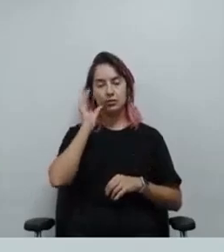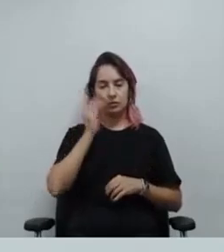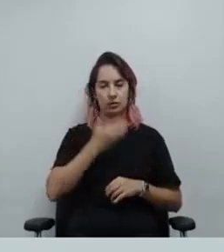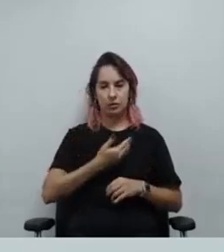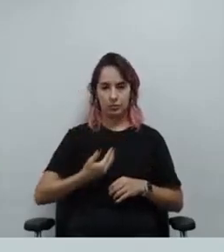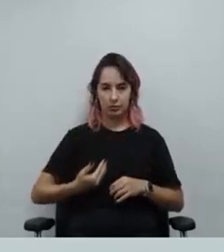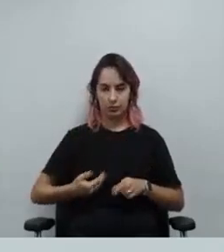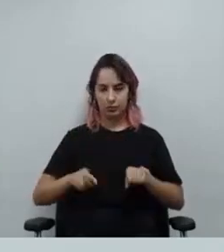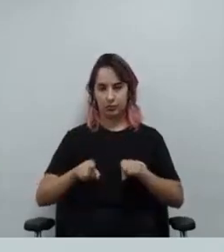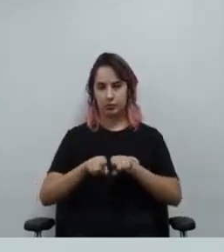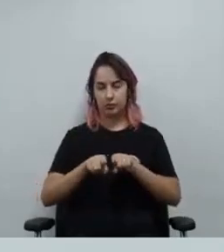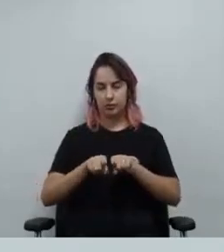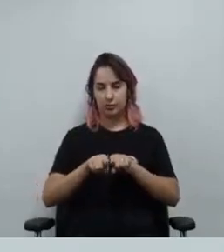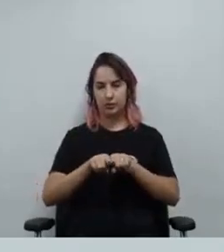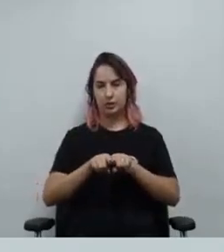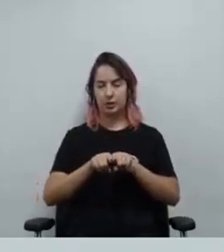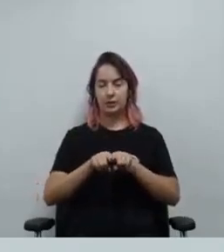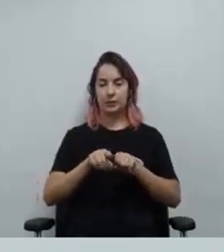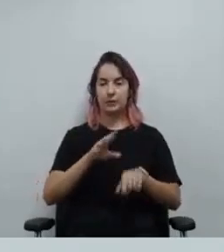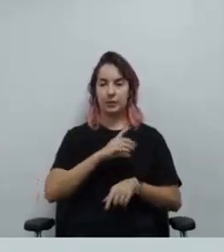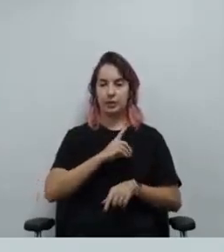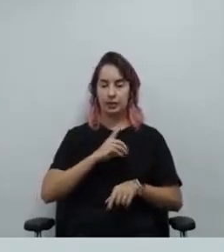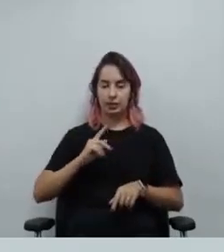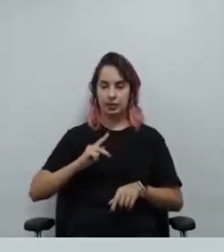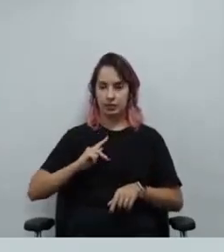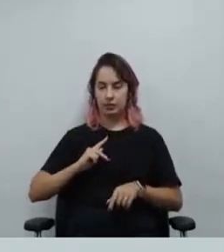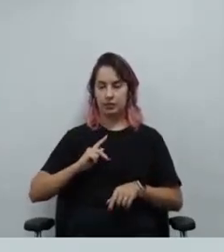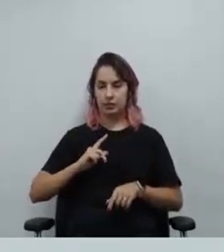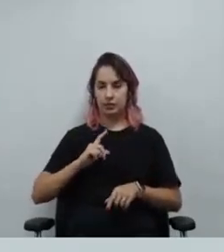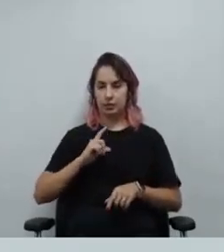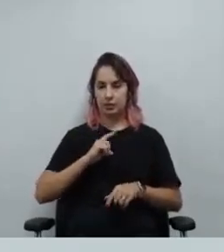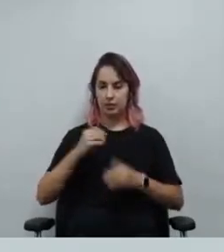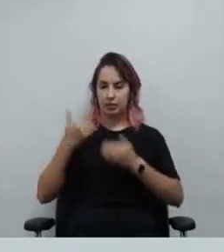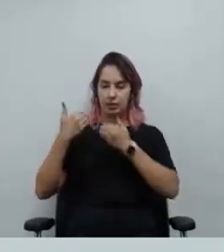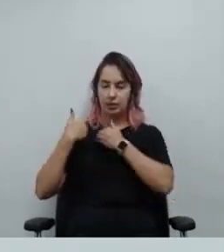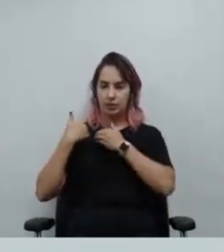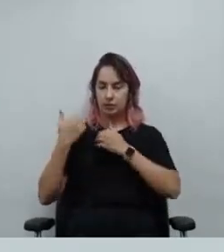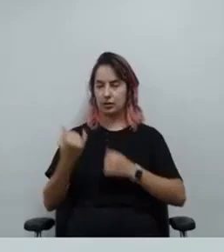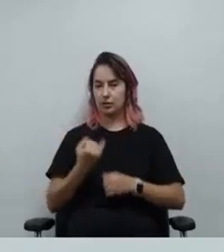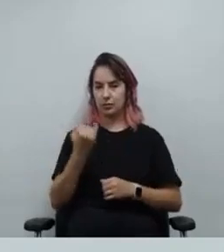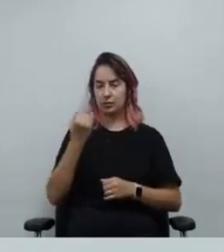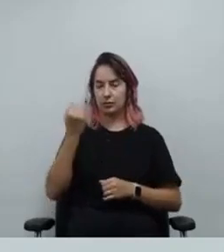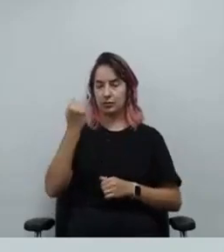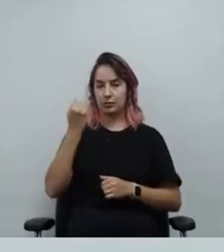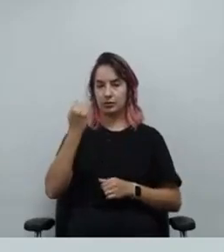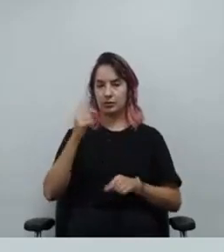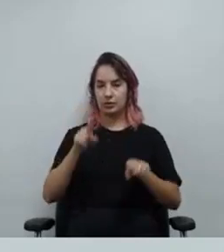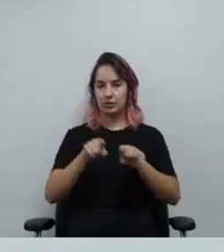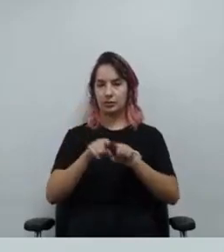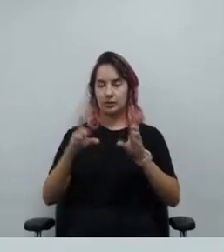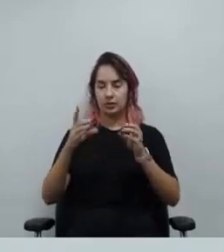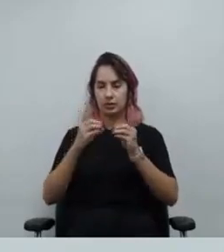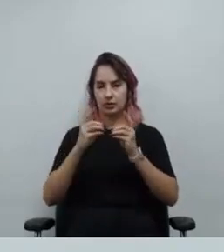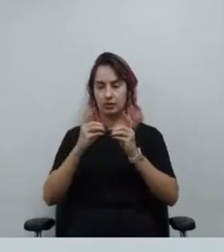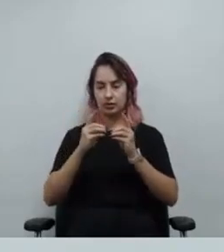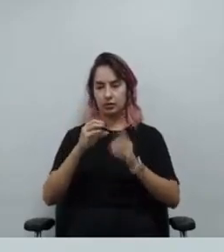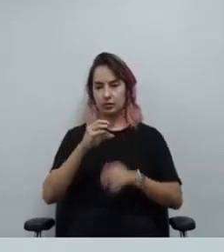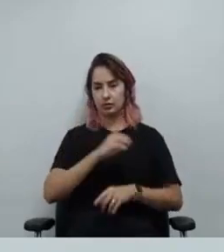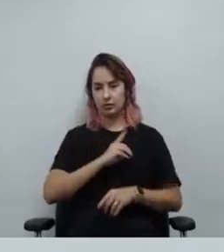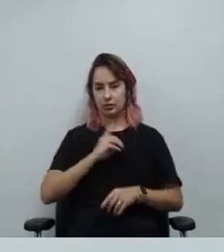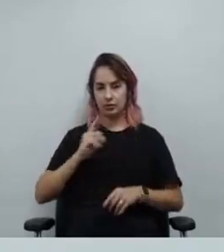da Defensoria, ainda mais dos diretores regionais, que têm ali uma carga, uma responsabilidade muito importante com relação, inclusive, ao atendimento da